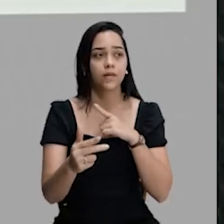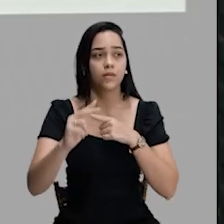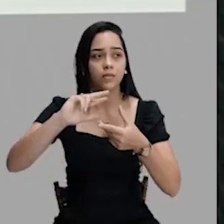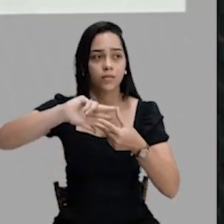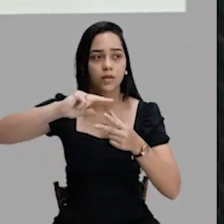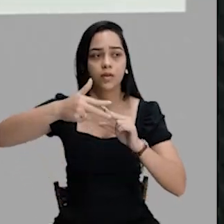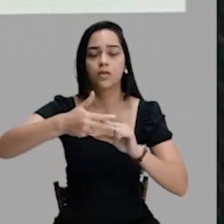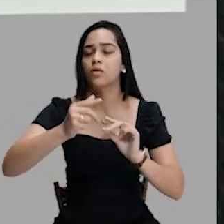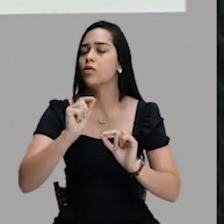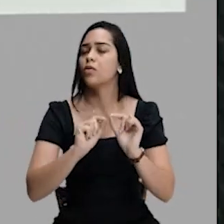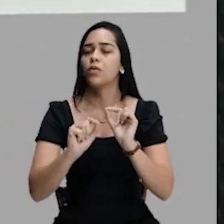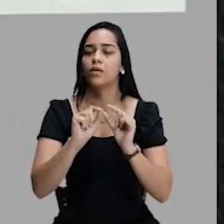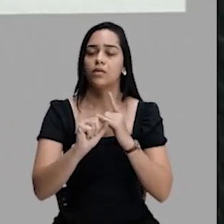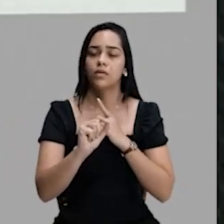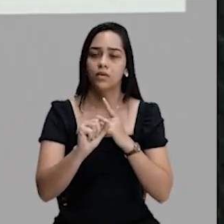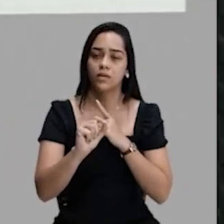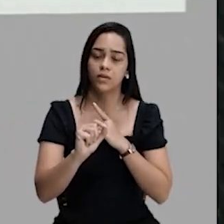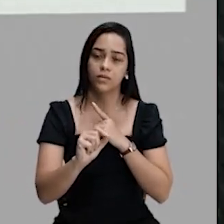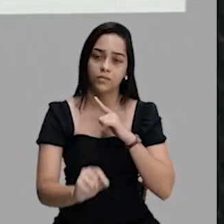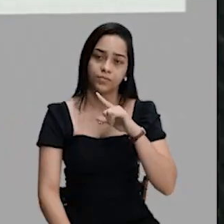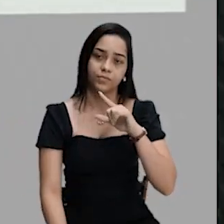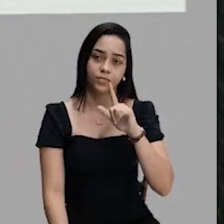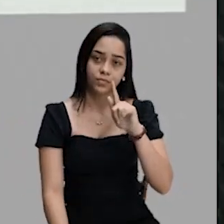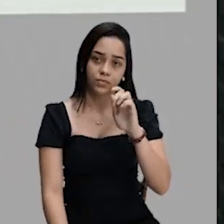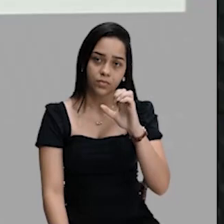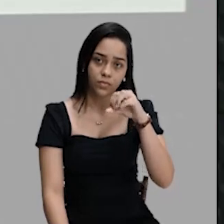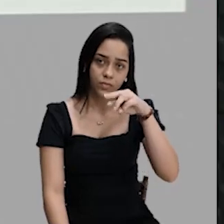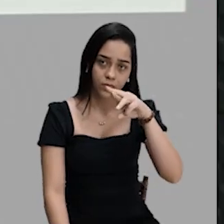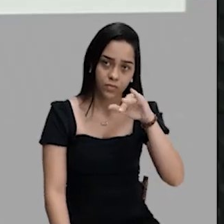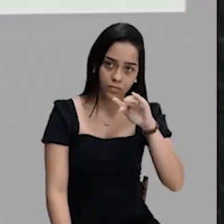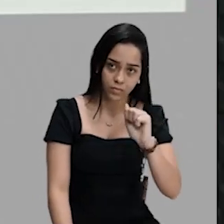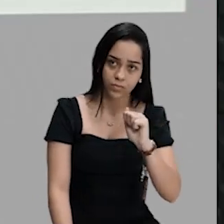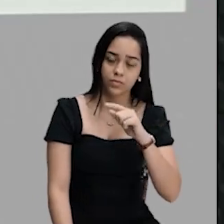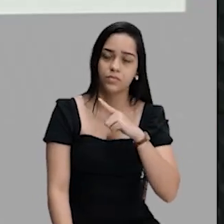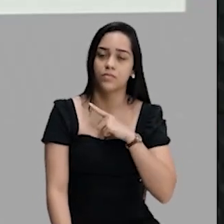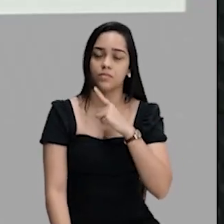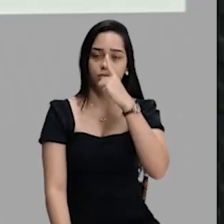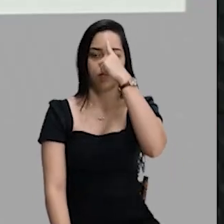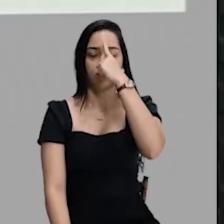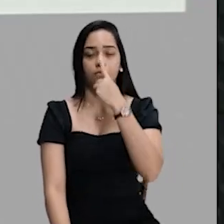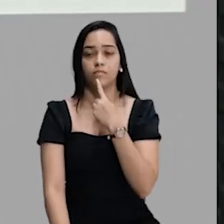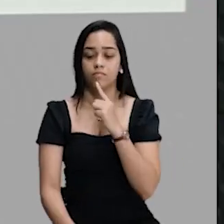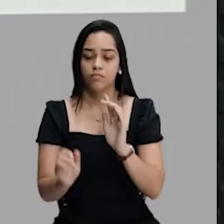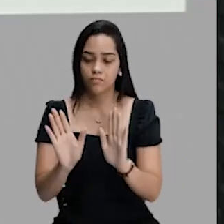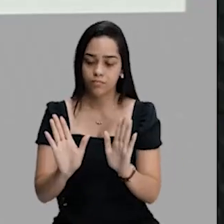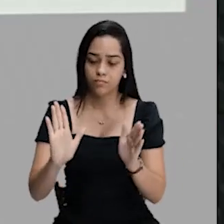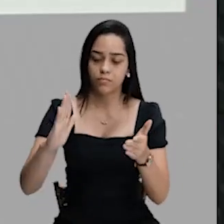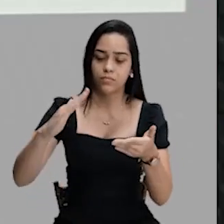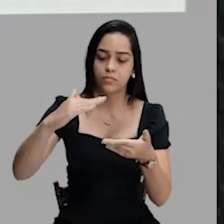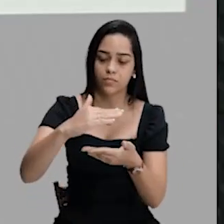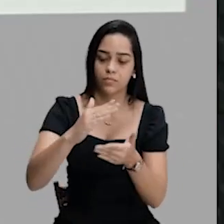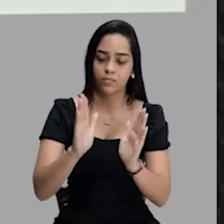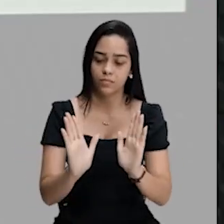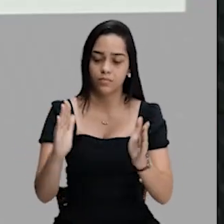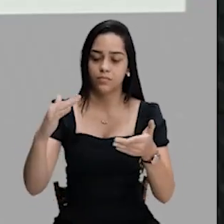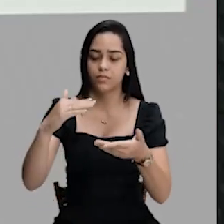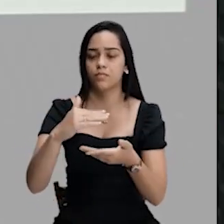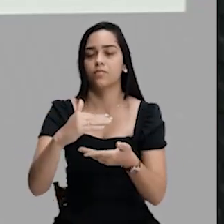poliedro. Poliedro é uma forma geométrica, né? Ele é uma forma geométrica fechada,